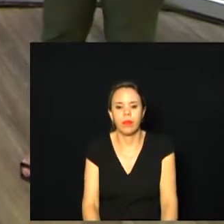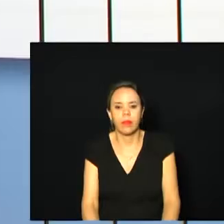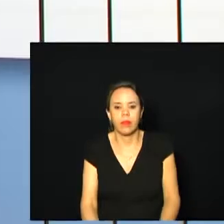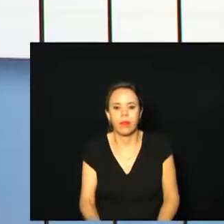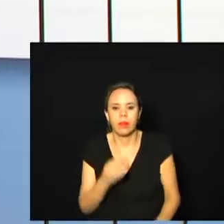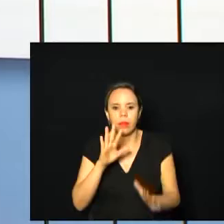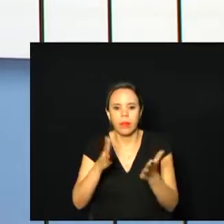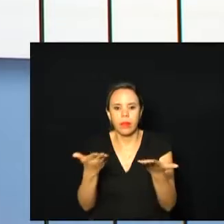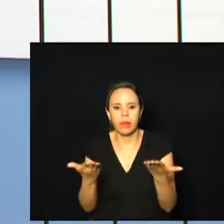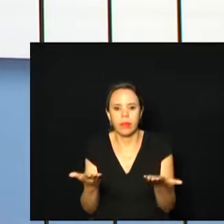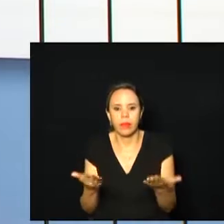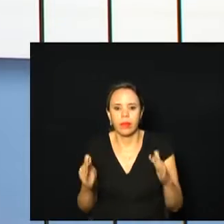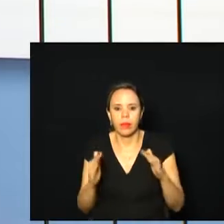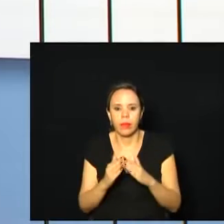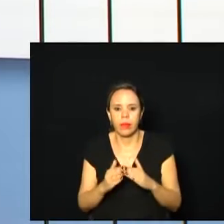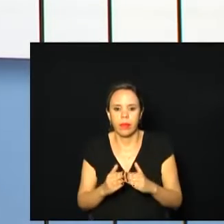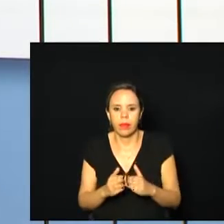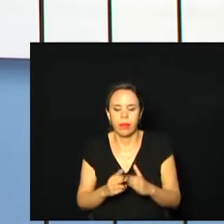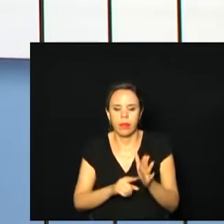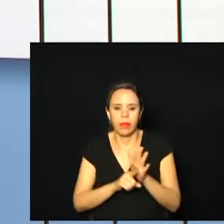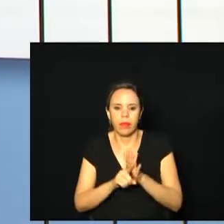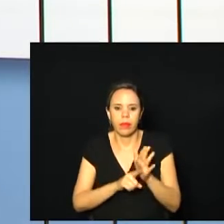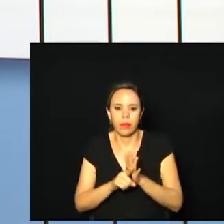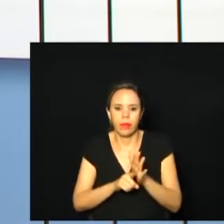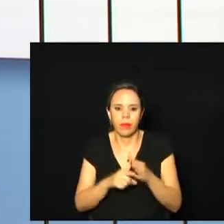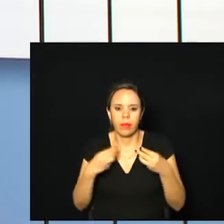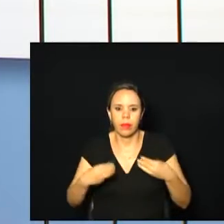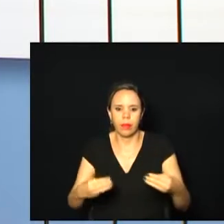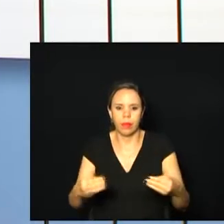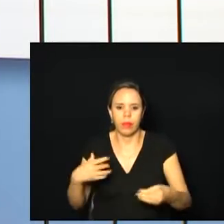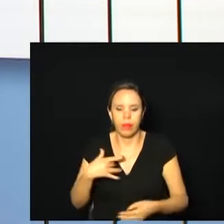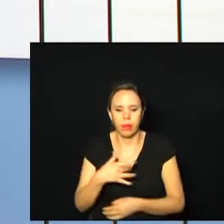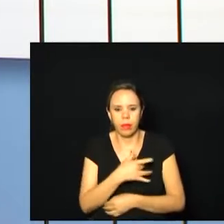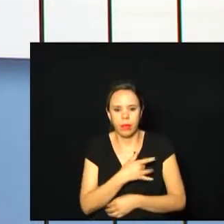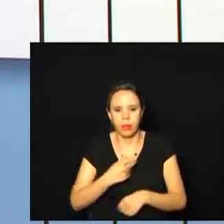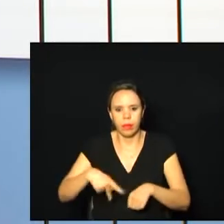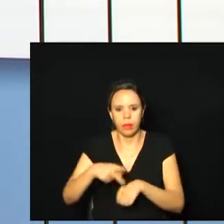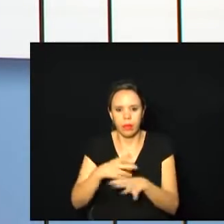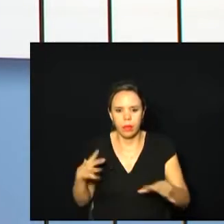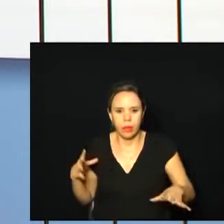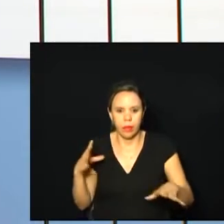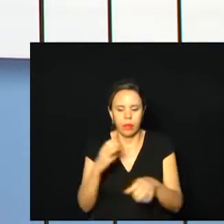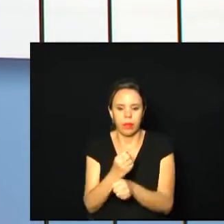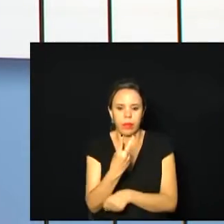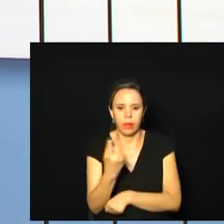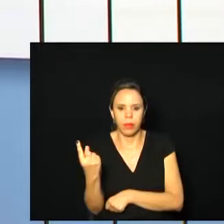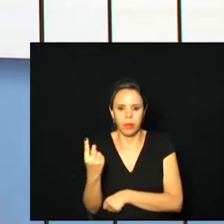Gabriel. Boa tarde a você aí de casa. E de acordo com o Ministério da Saúde, o país soma